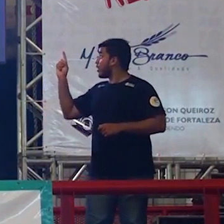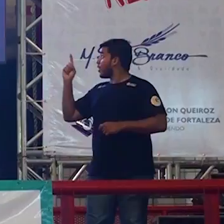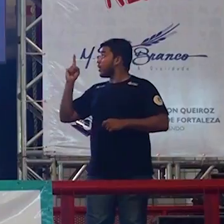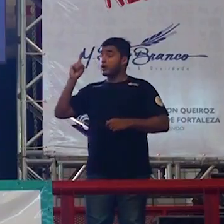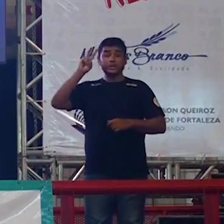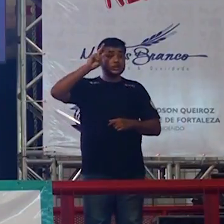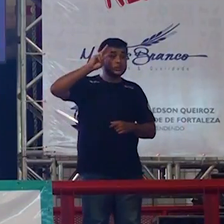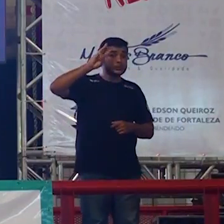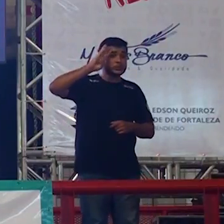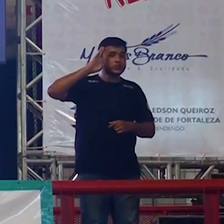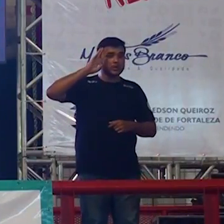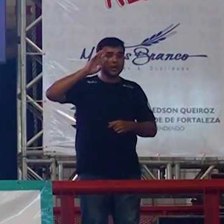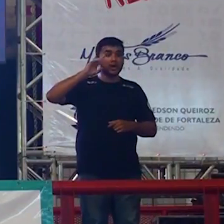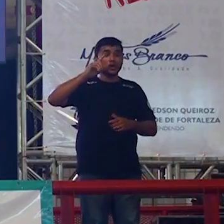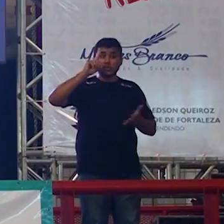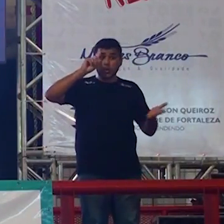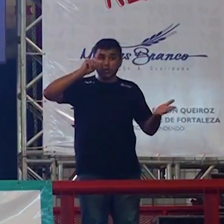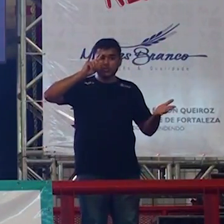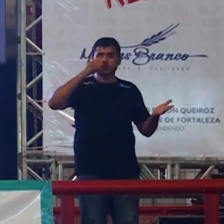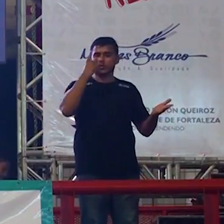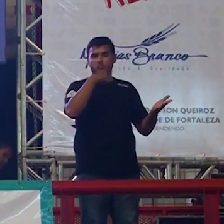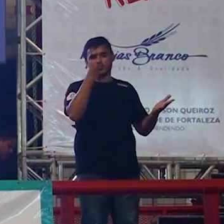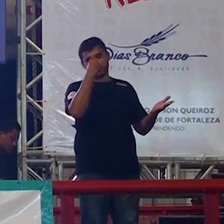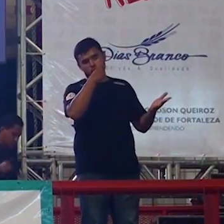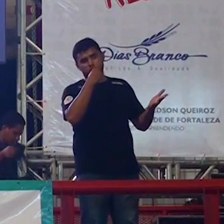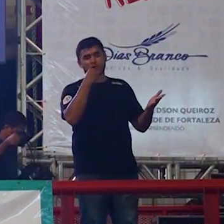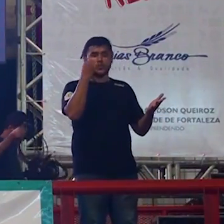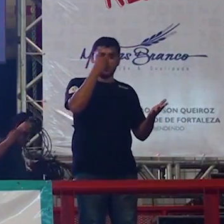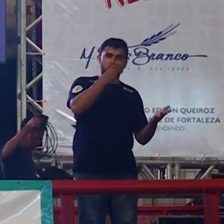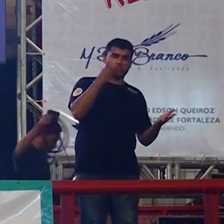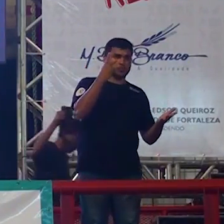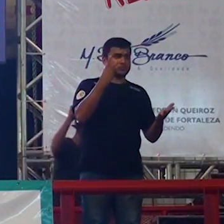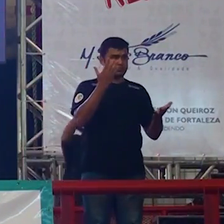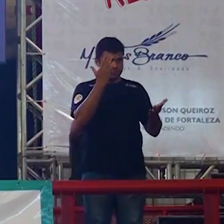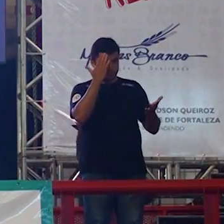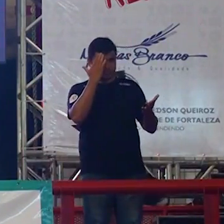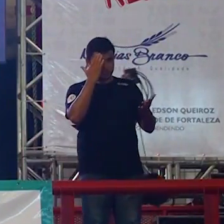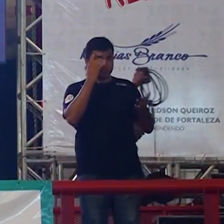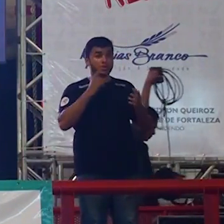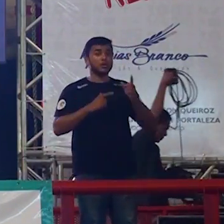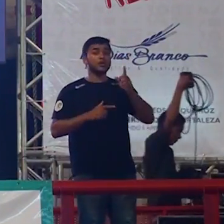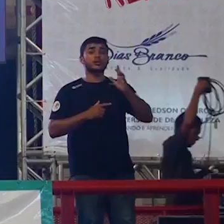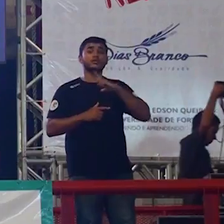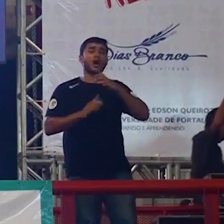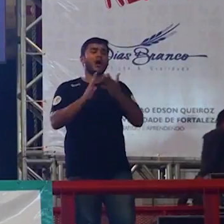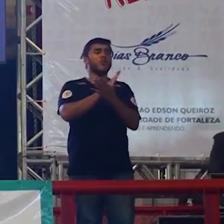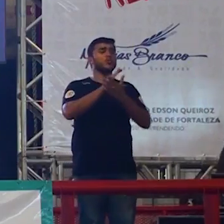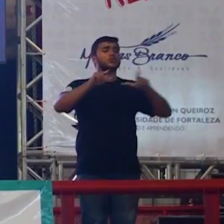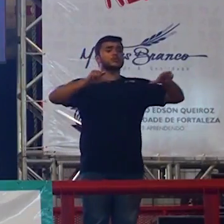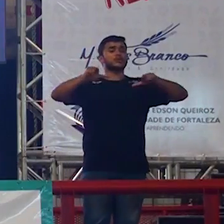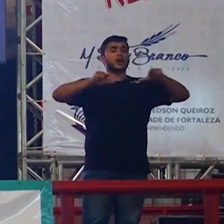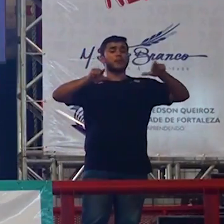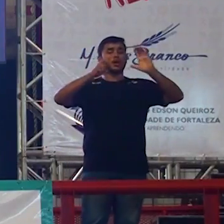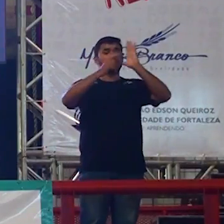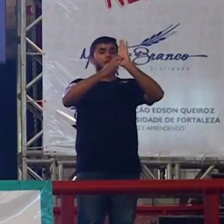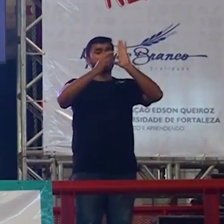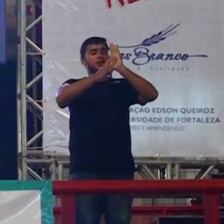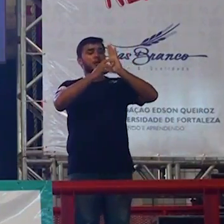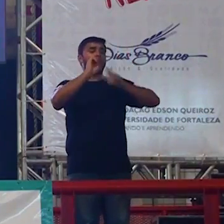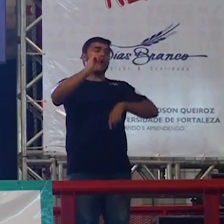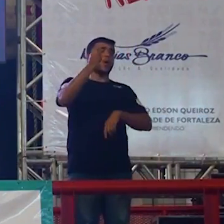estudo. Quem aqui tem um período do dia comprometido, levanta a mão. Um período do dia comprometido, vamos